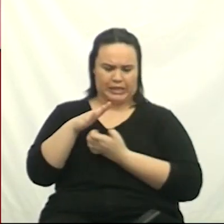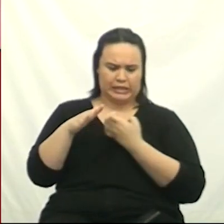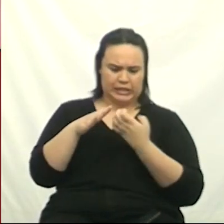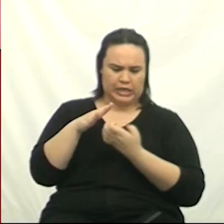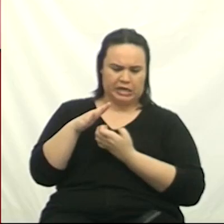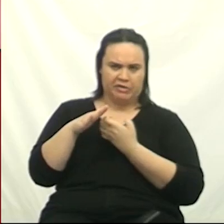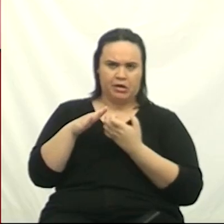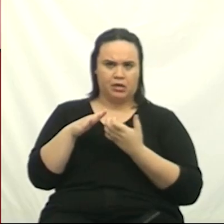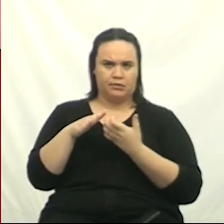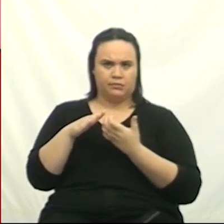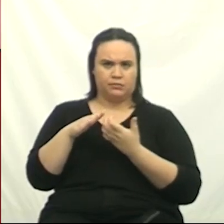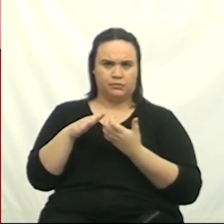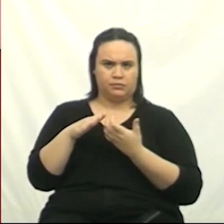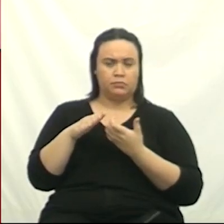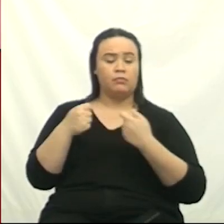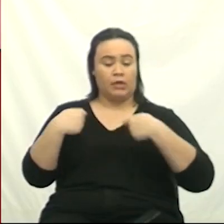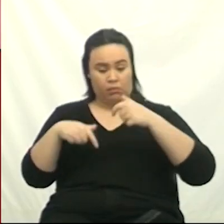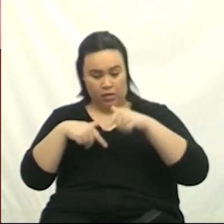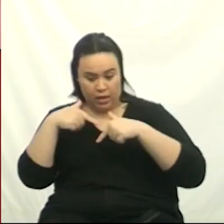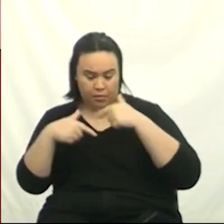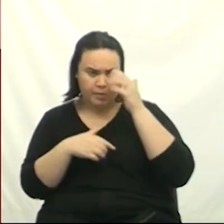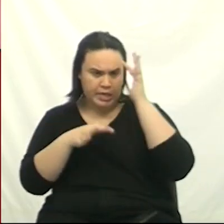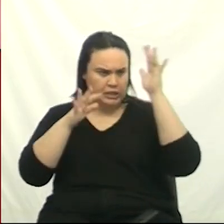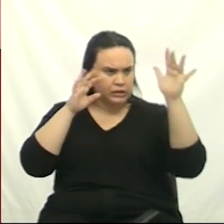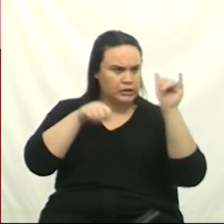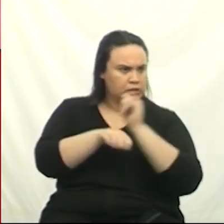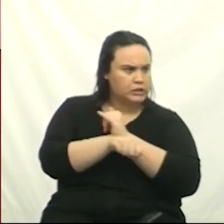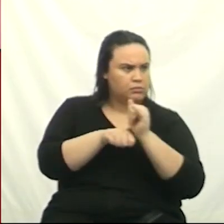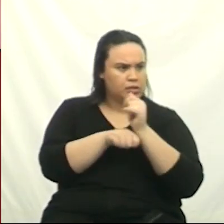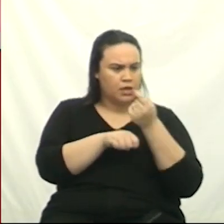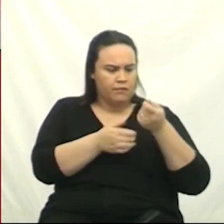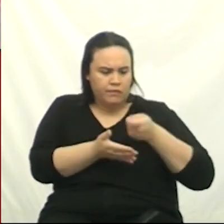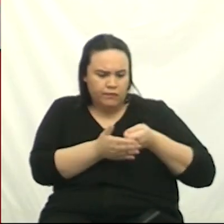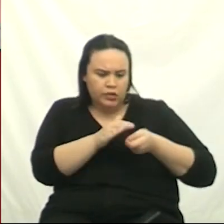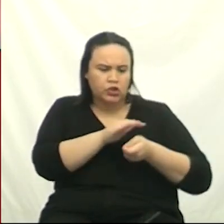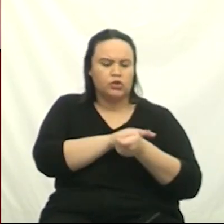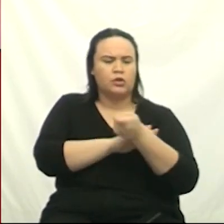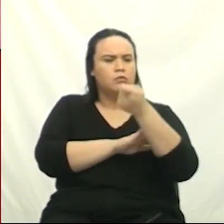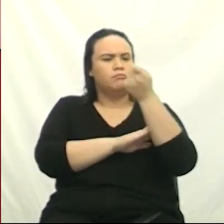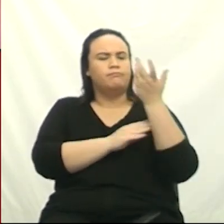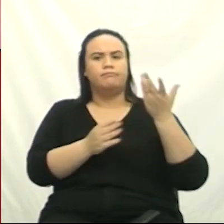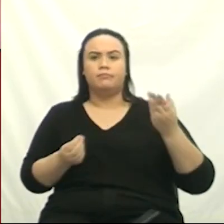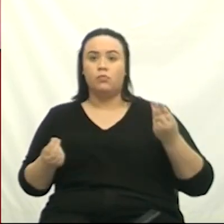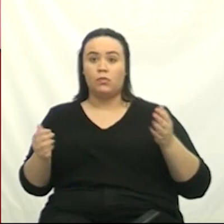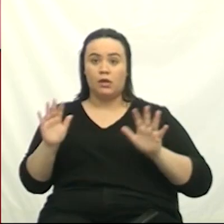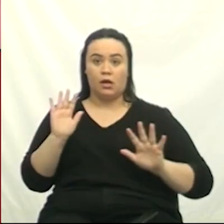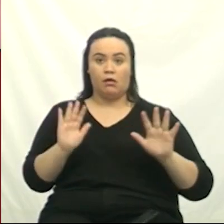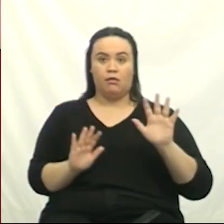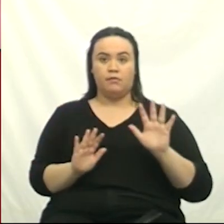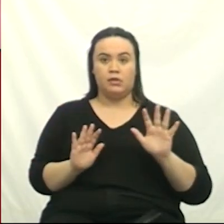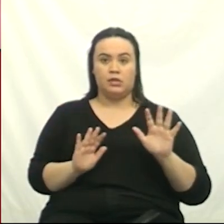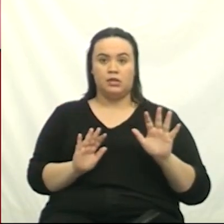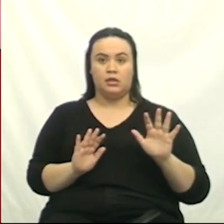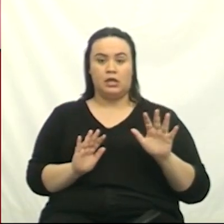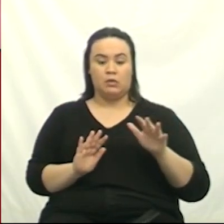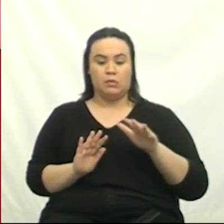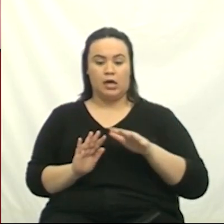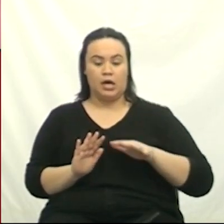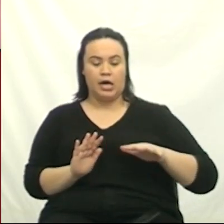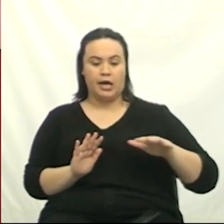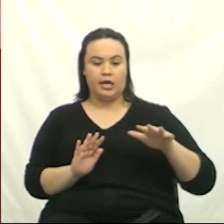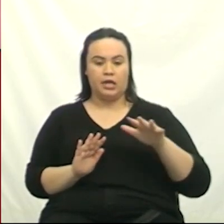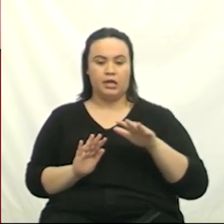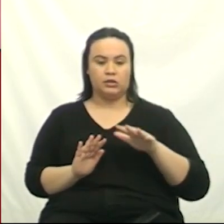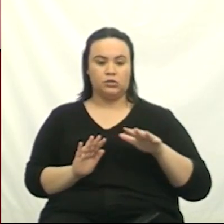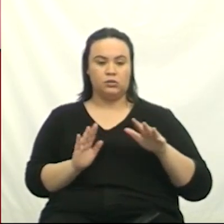de graça ele tem que trabalhar ele tem que pensar ele tem que investir ele tem que buscar e às vezes quando se tem uma área industrial é vendida